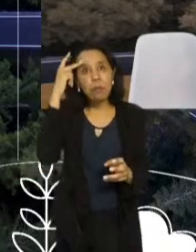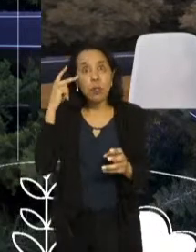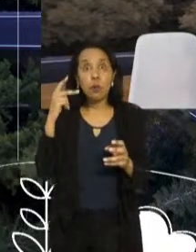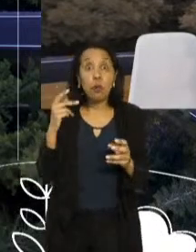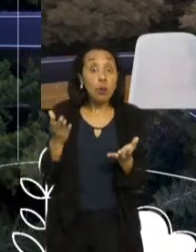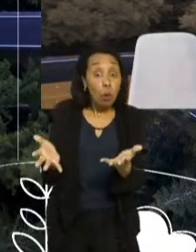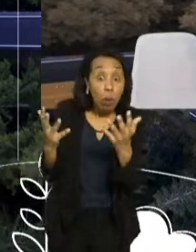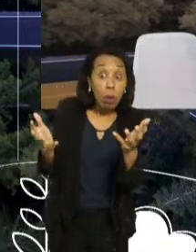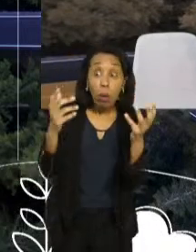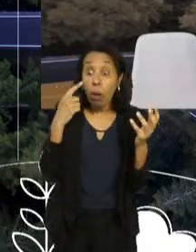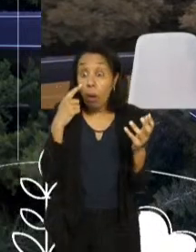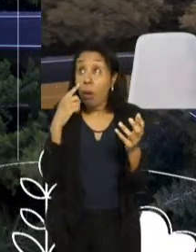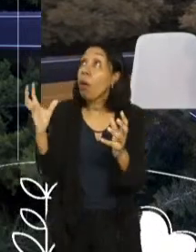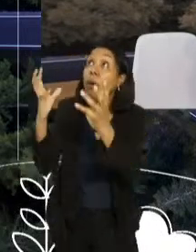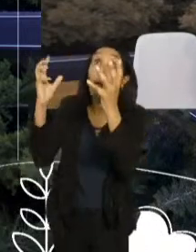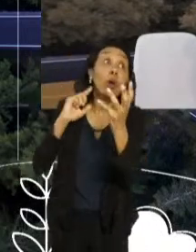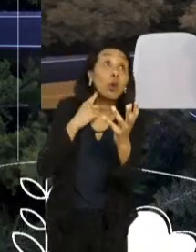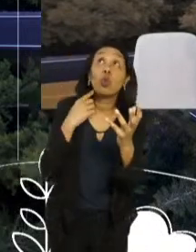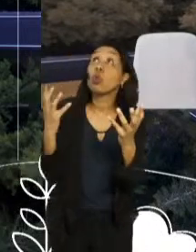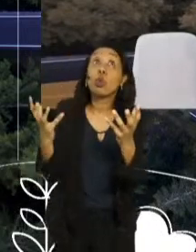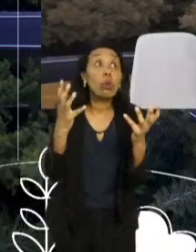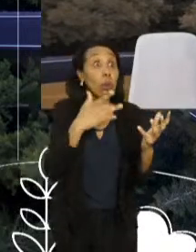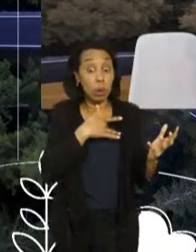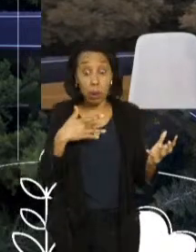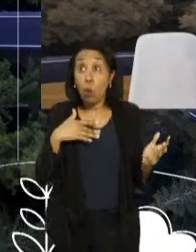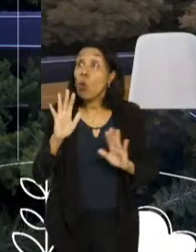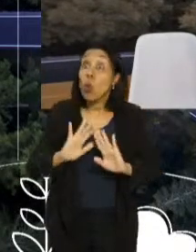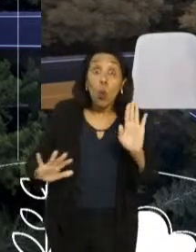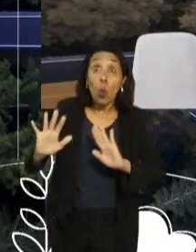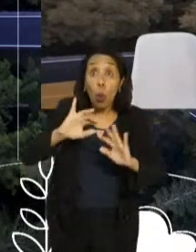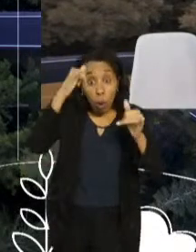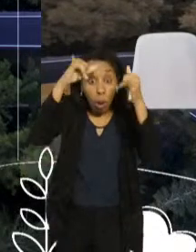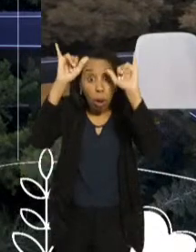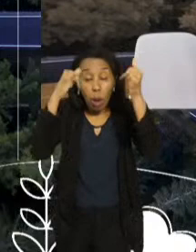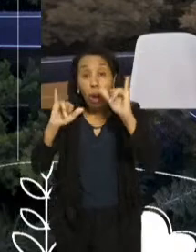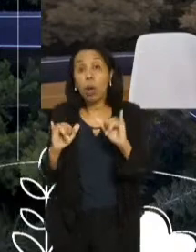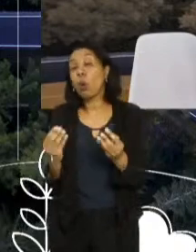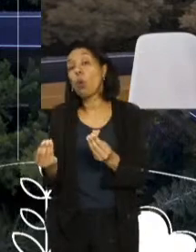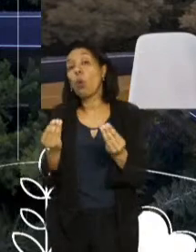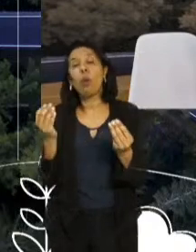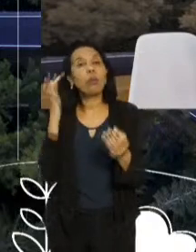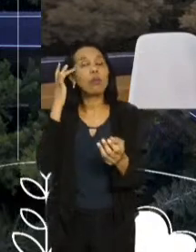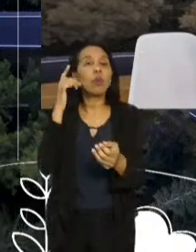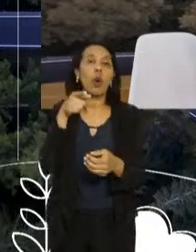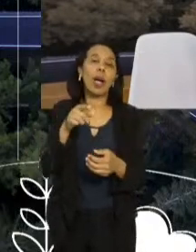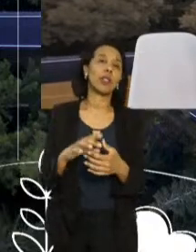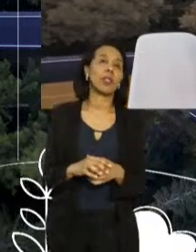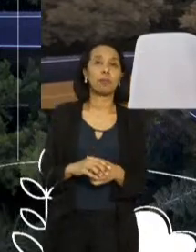alerta de como a poluição e a saúde humana está conectada?